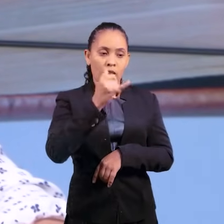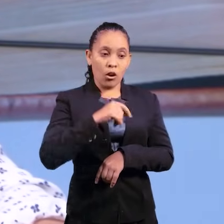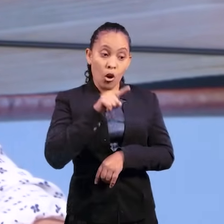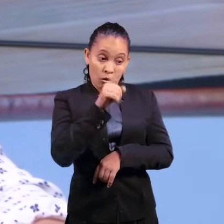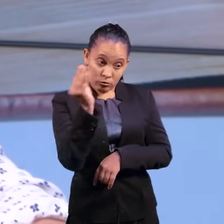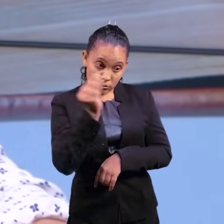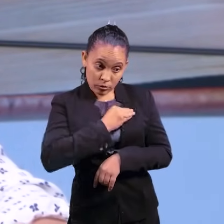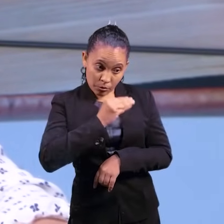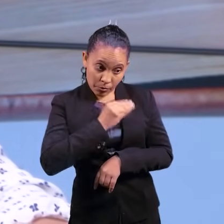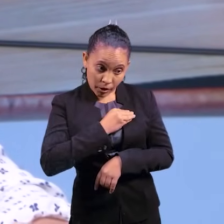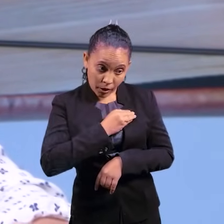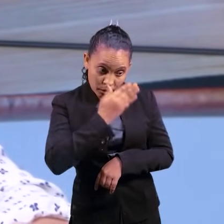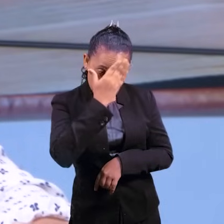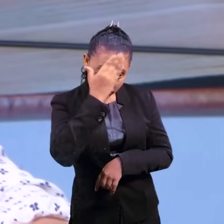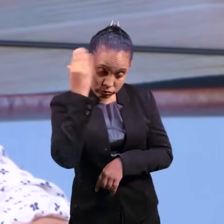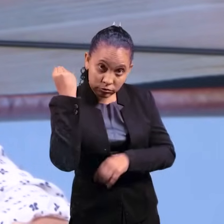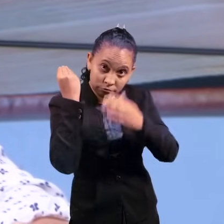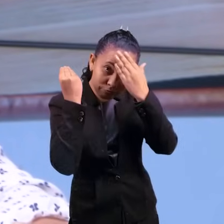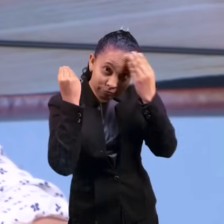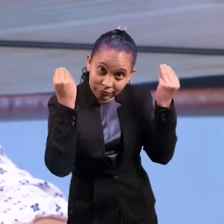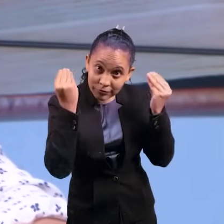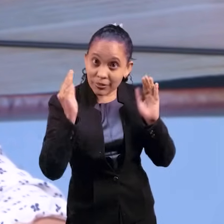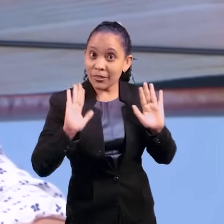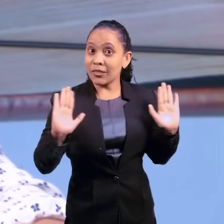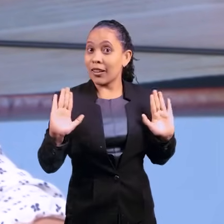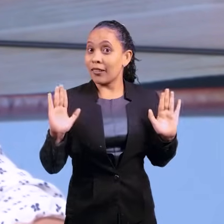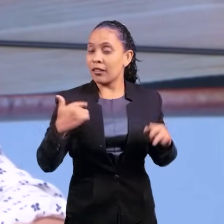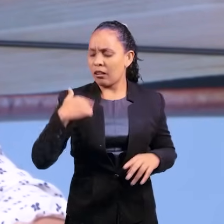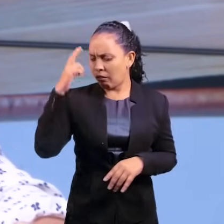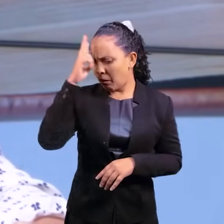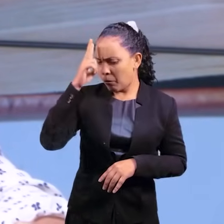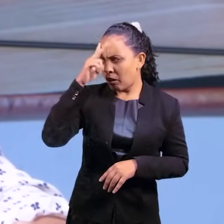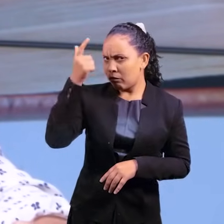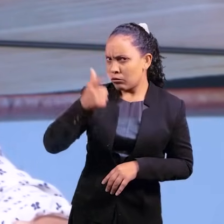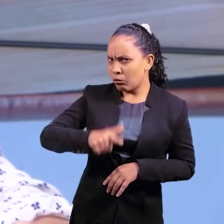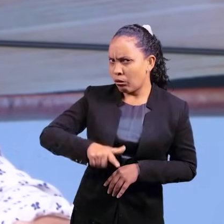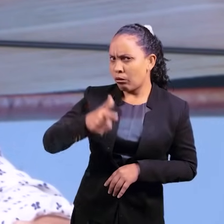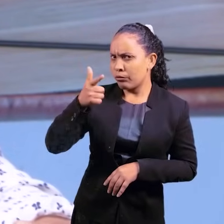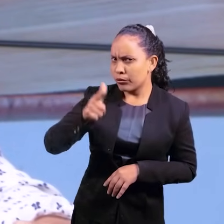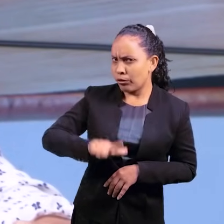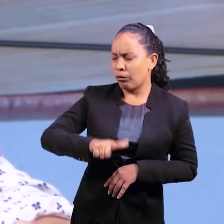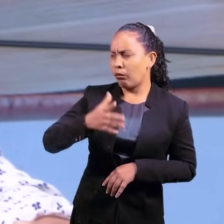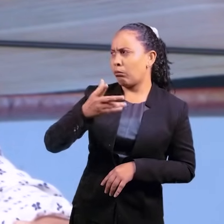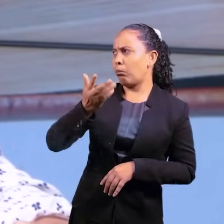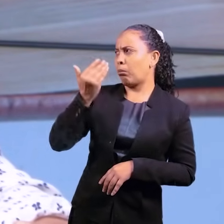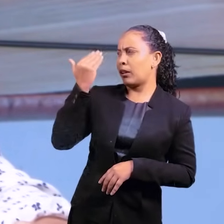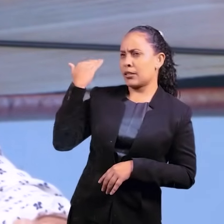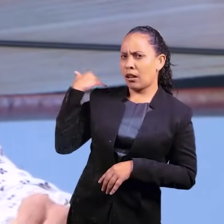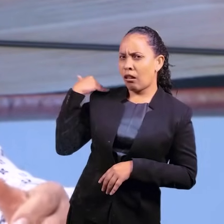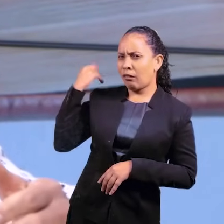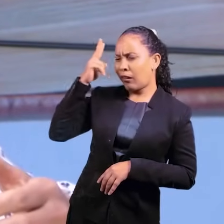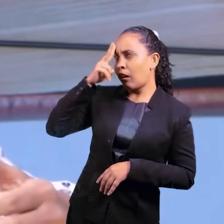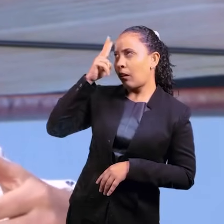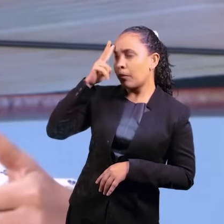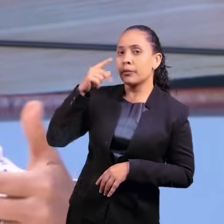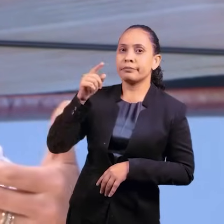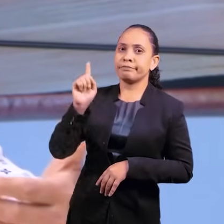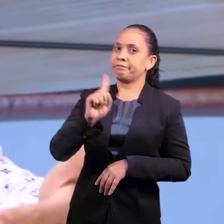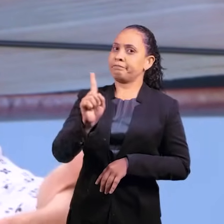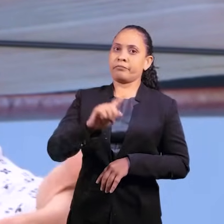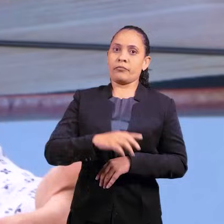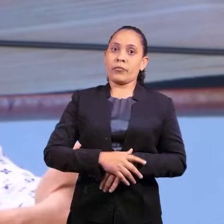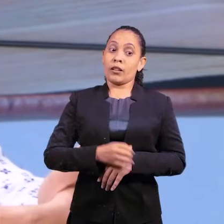né? Mas nós não apagamos, mas nós não ficamos lembrando dos erros passados. Porque senão você não consegue